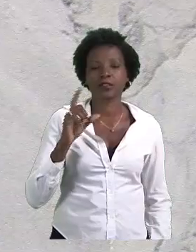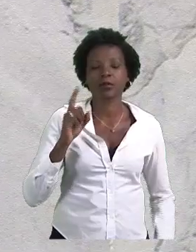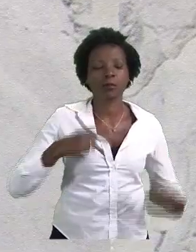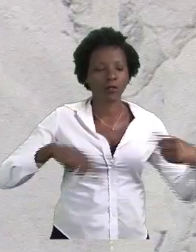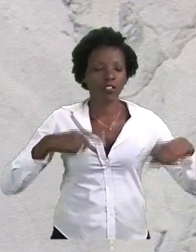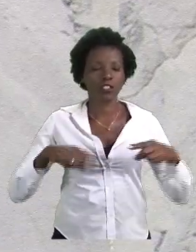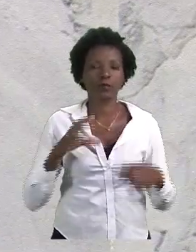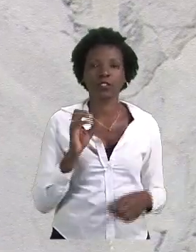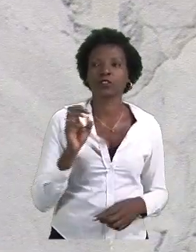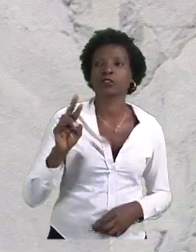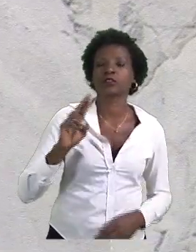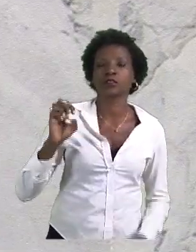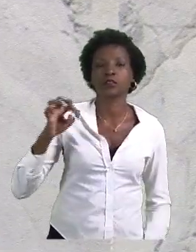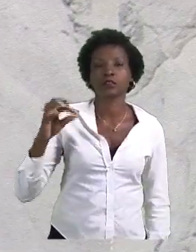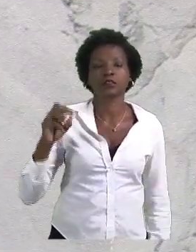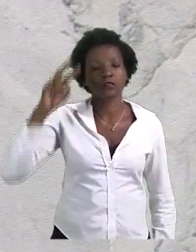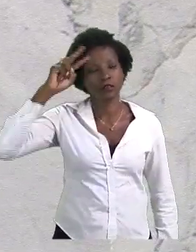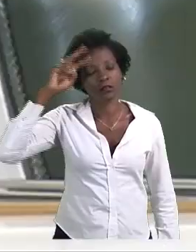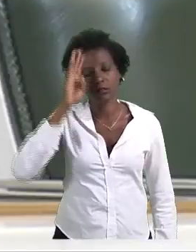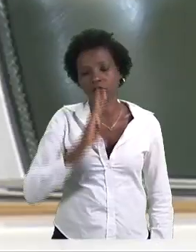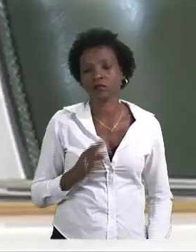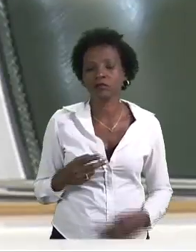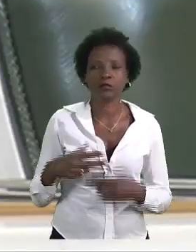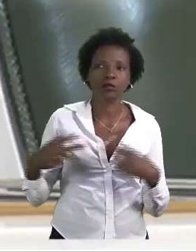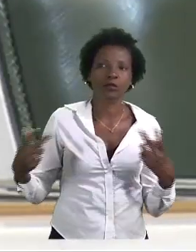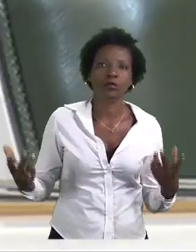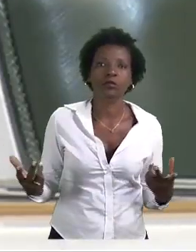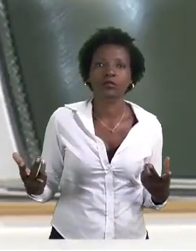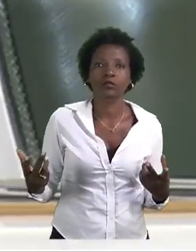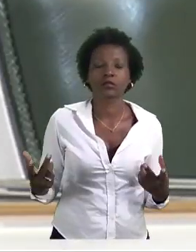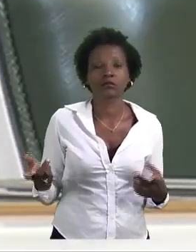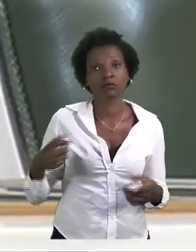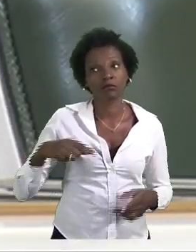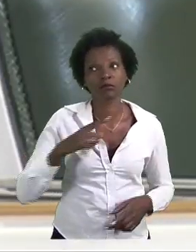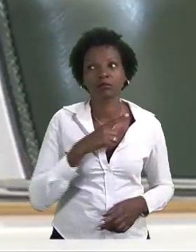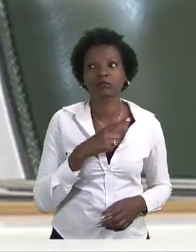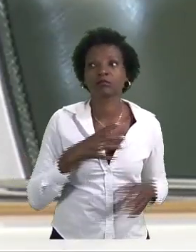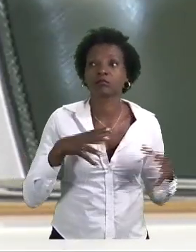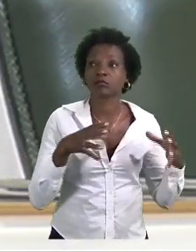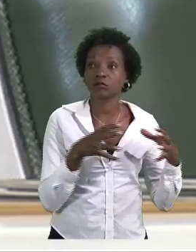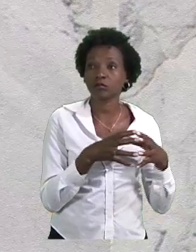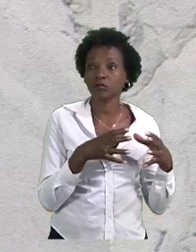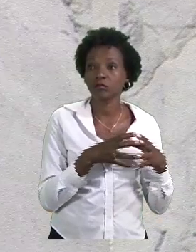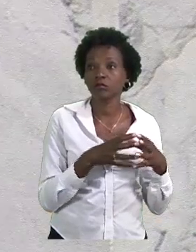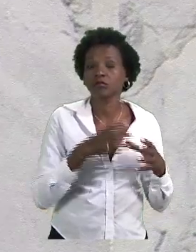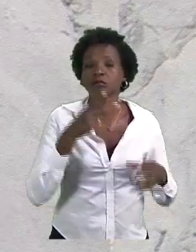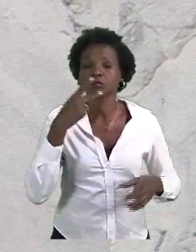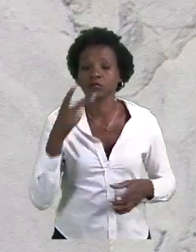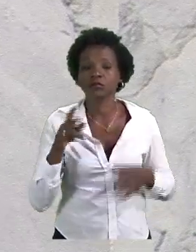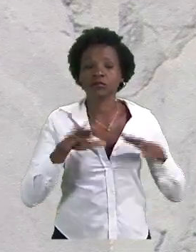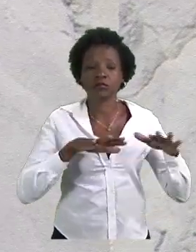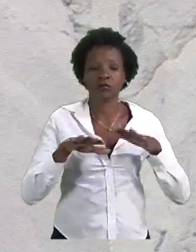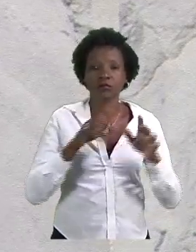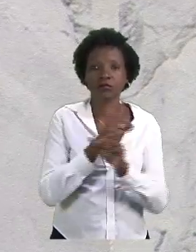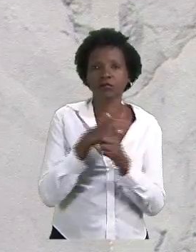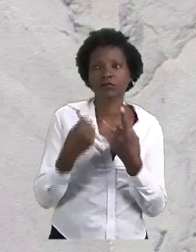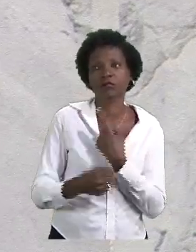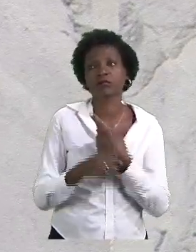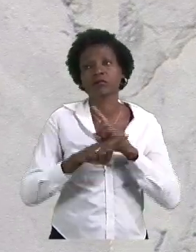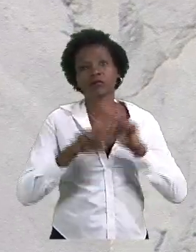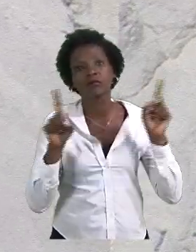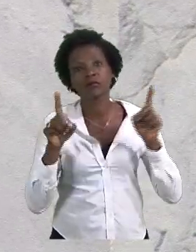aqui, pegando um gancho que Vossa Excelência falou, é bem isso mesmo. Nós temos aí um grupo que se diz movimento social, mas, na realidade,